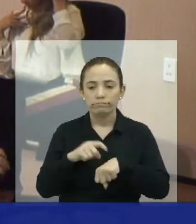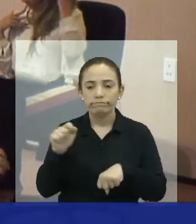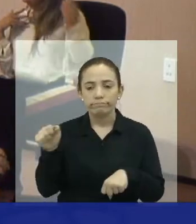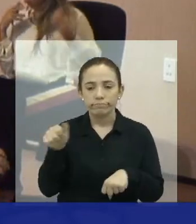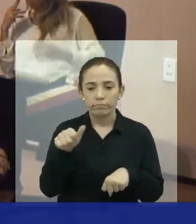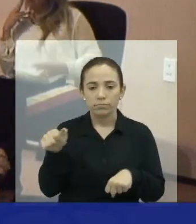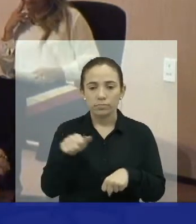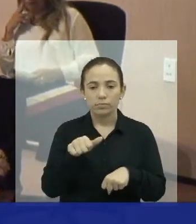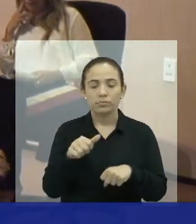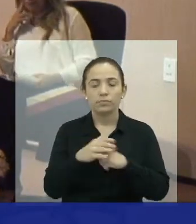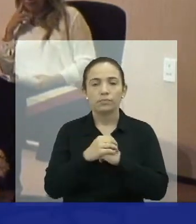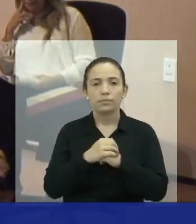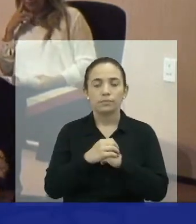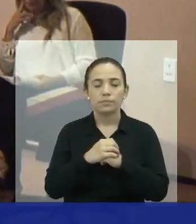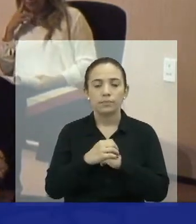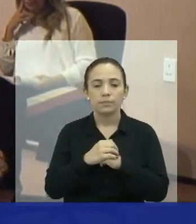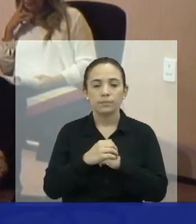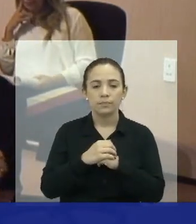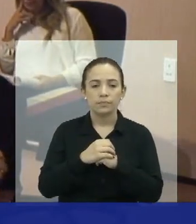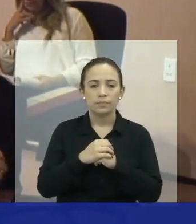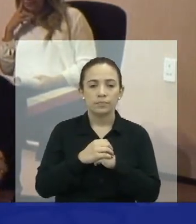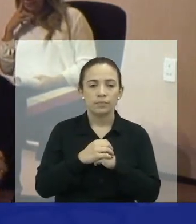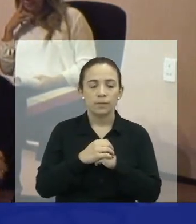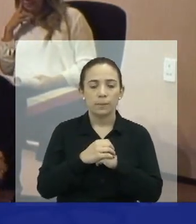com todos os oradores anteriores.